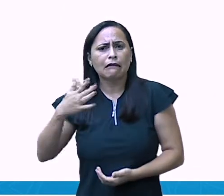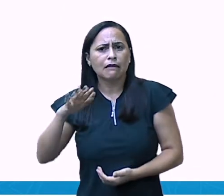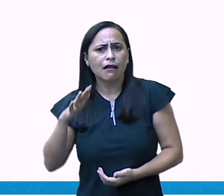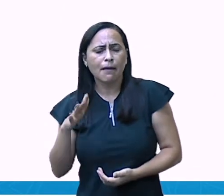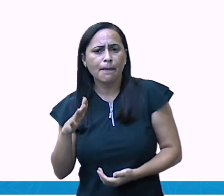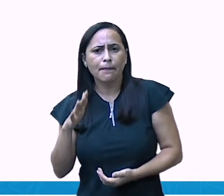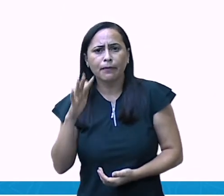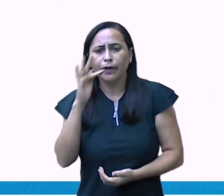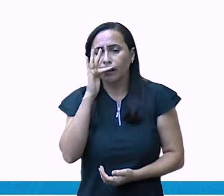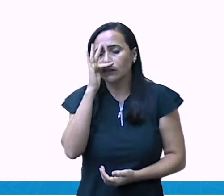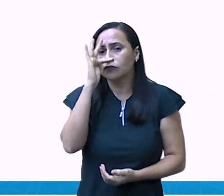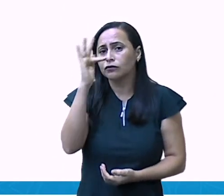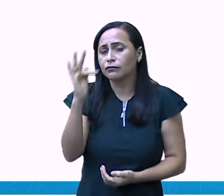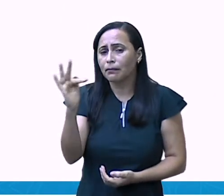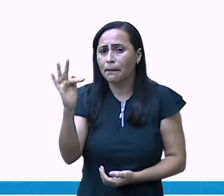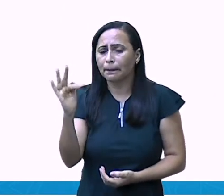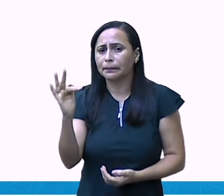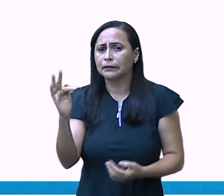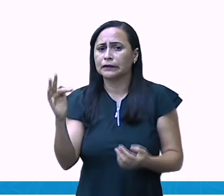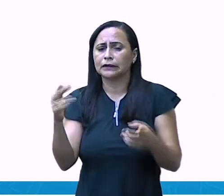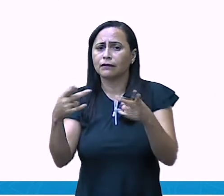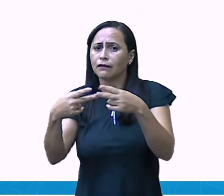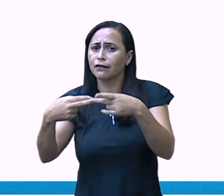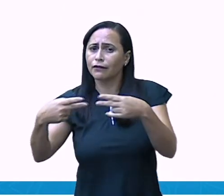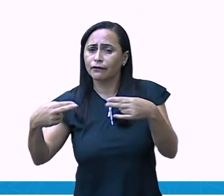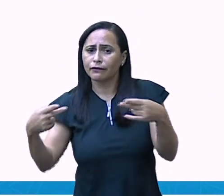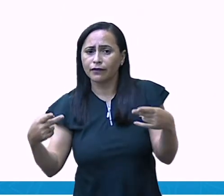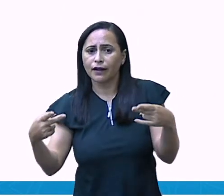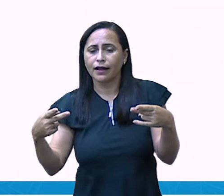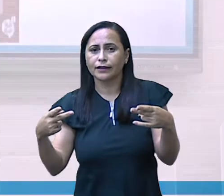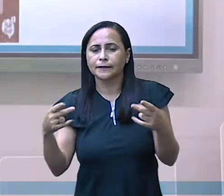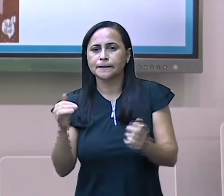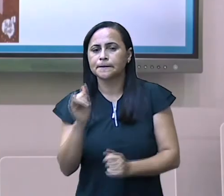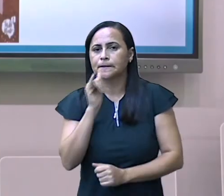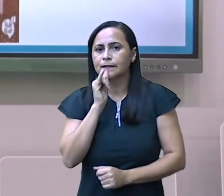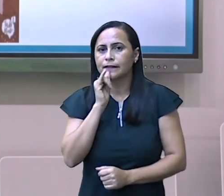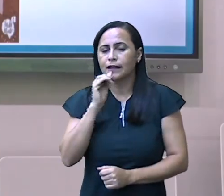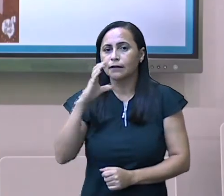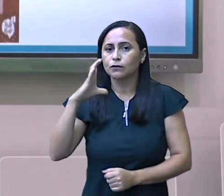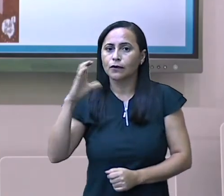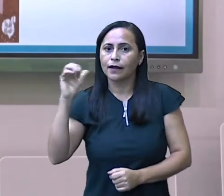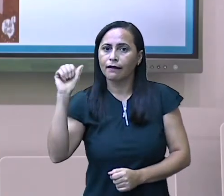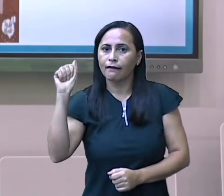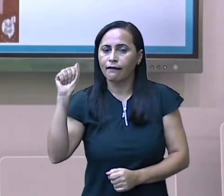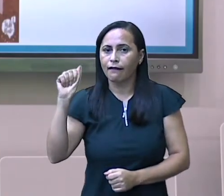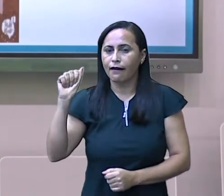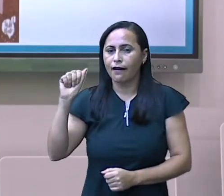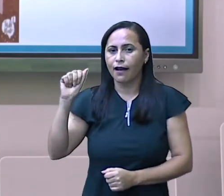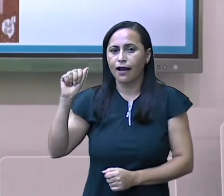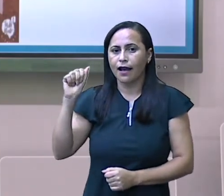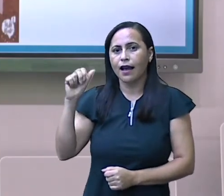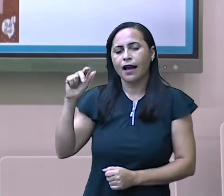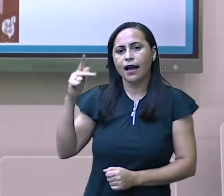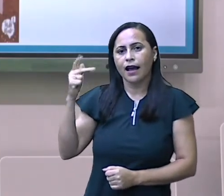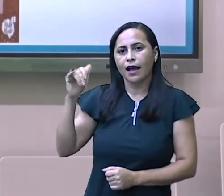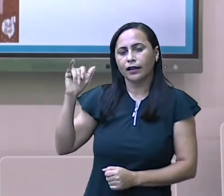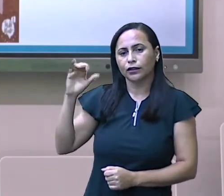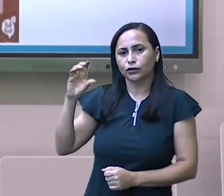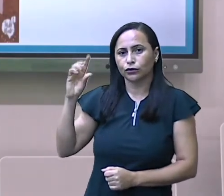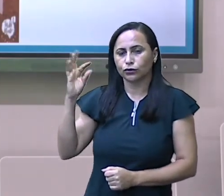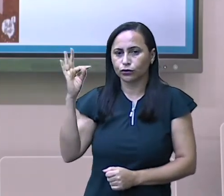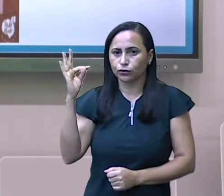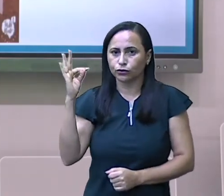de muita água, como, por exemplo, os cactos, né? Você já observou, assim, nos filmes, nos